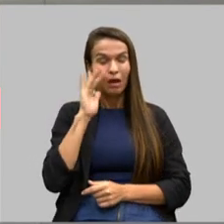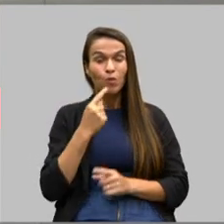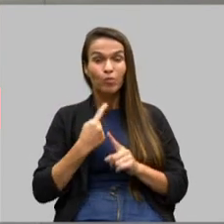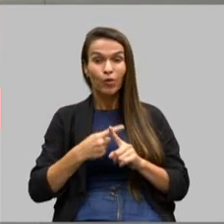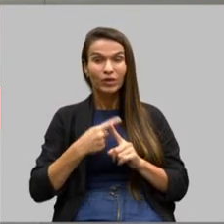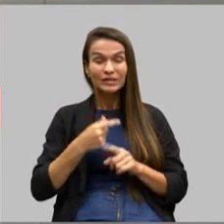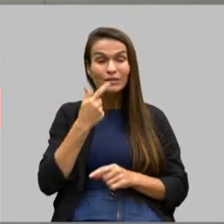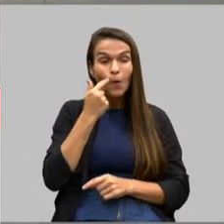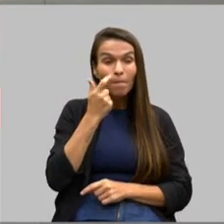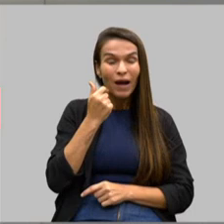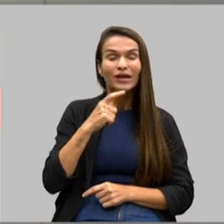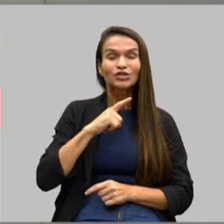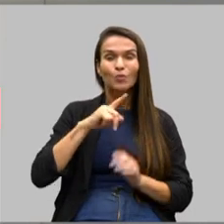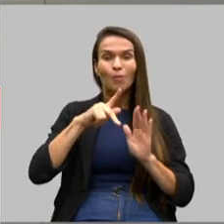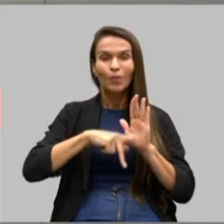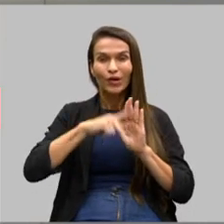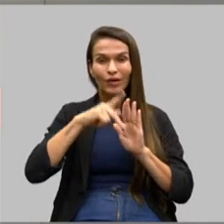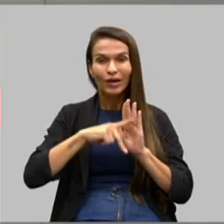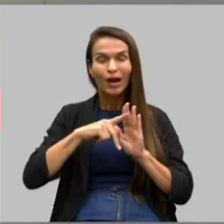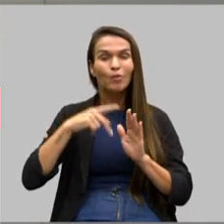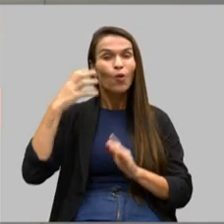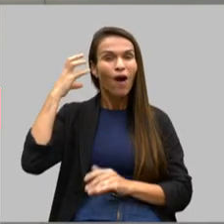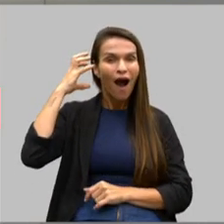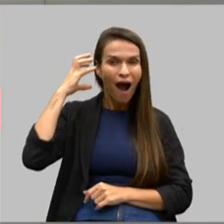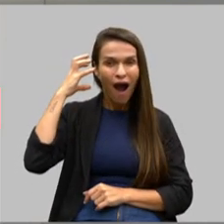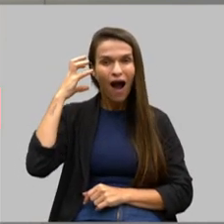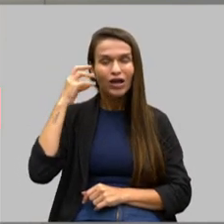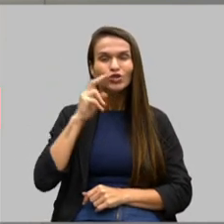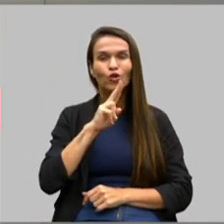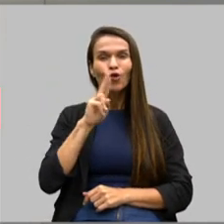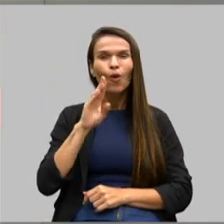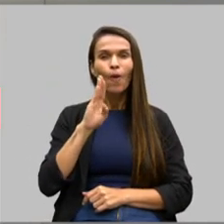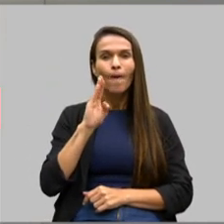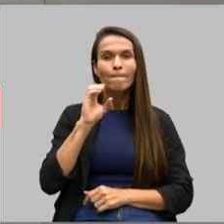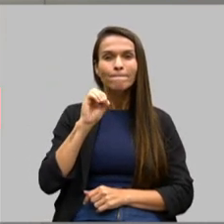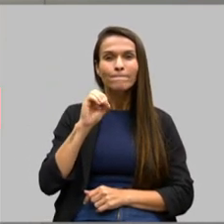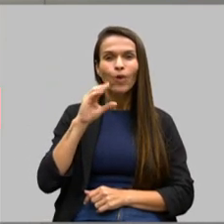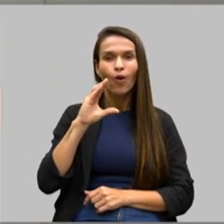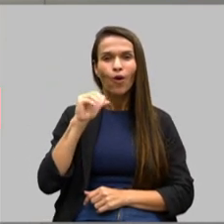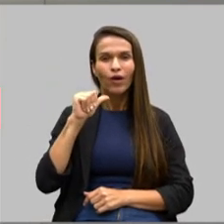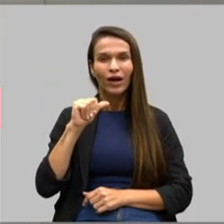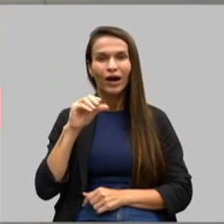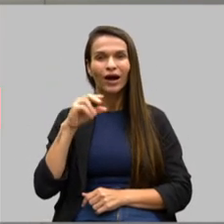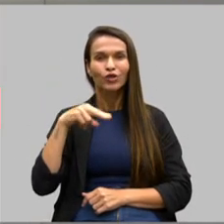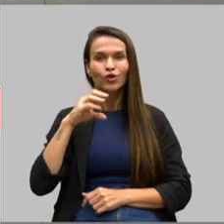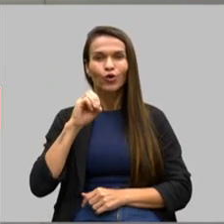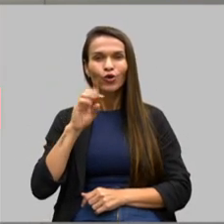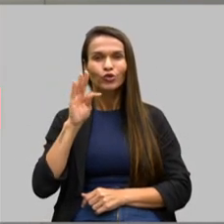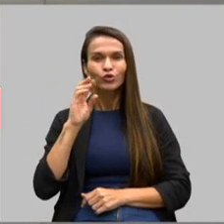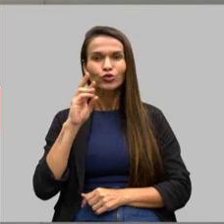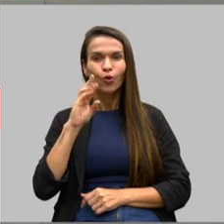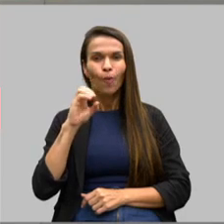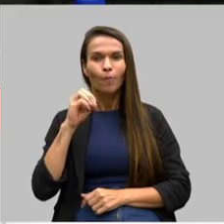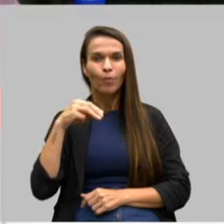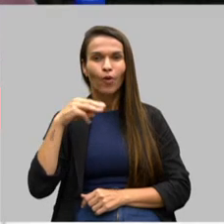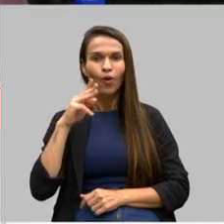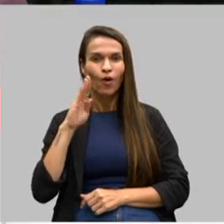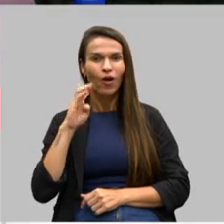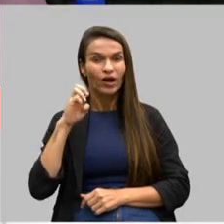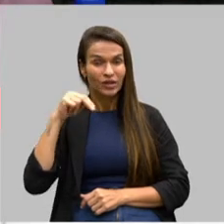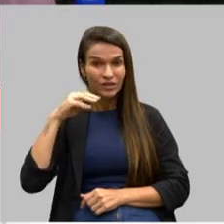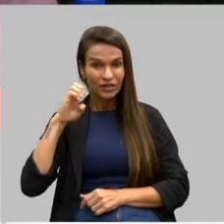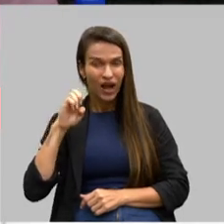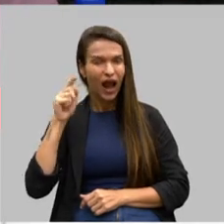tinha um programa no rádio, chamava Boca no Trombone, em Montes Claros, e eu